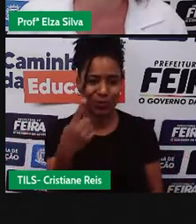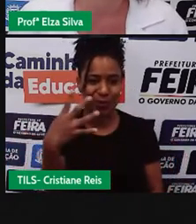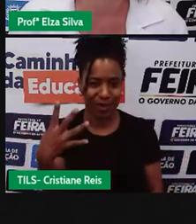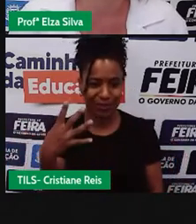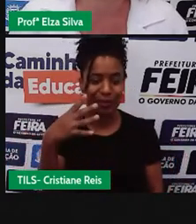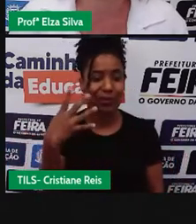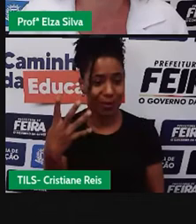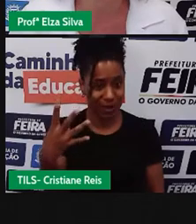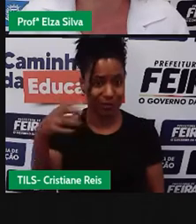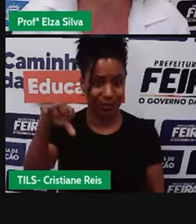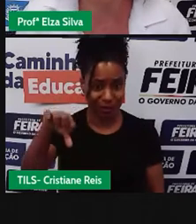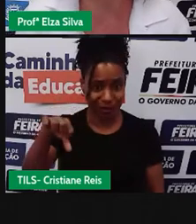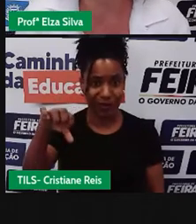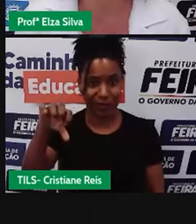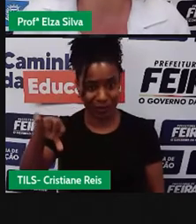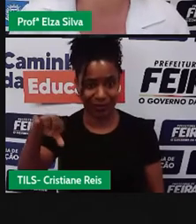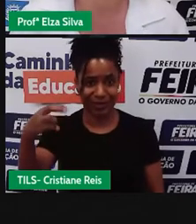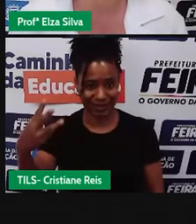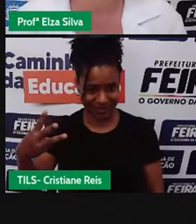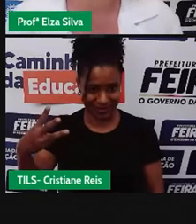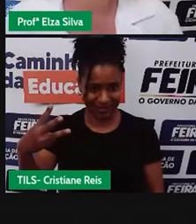414-4993, ok?